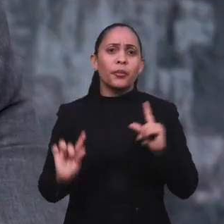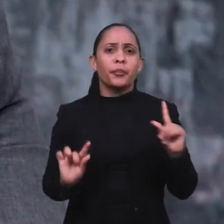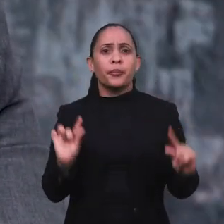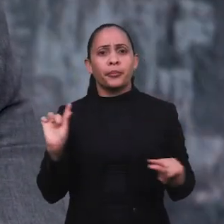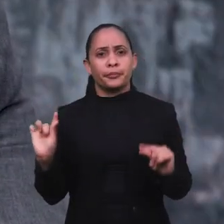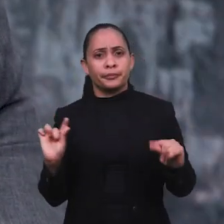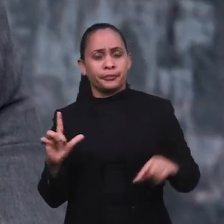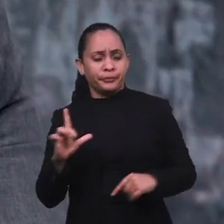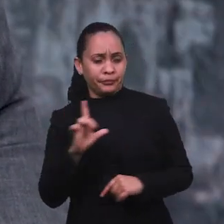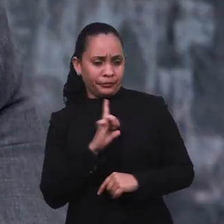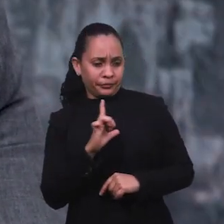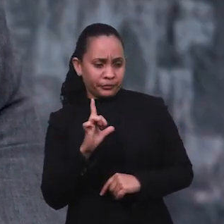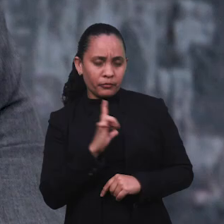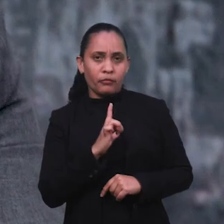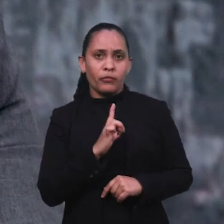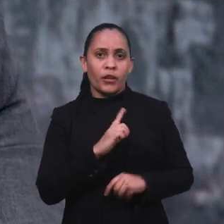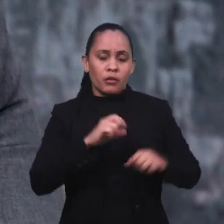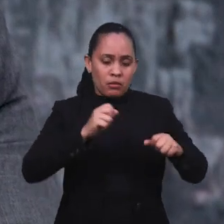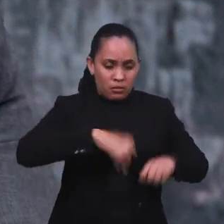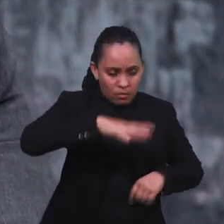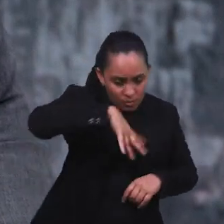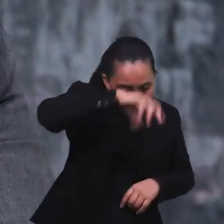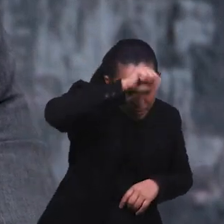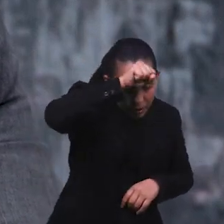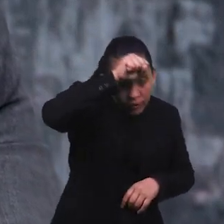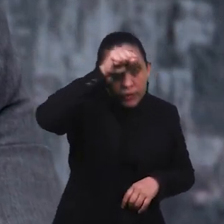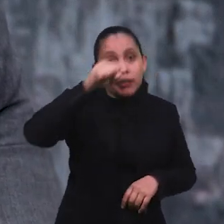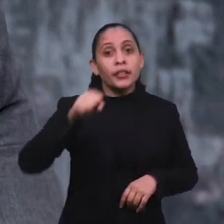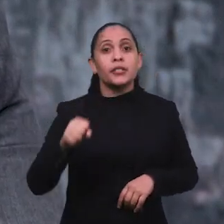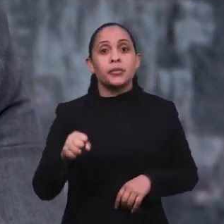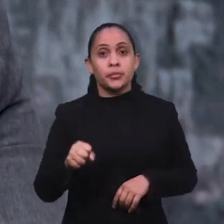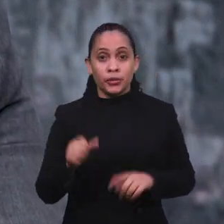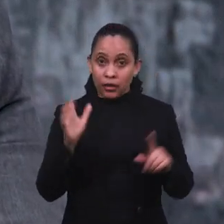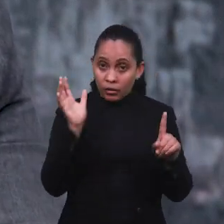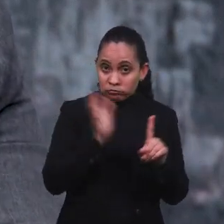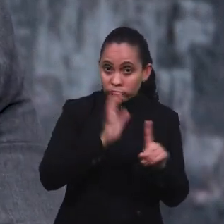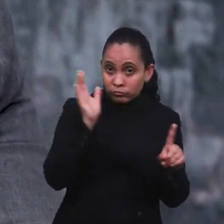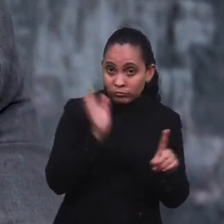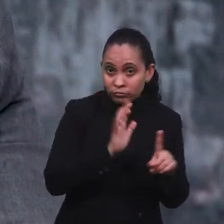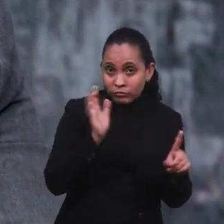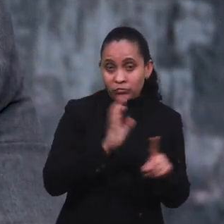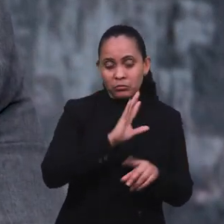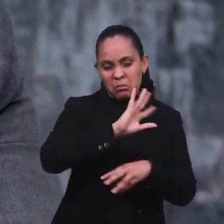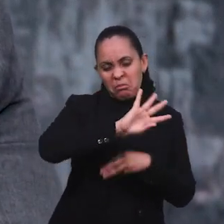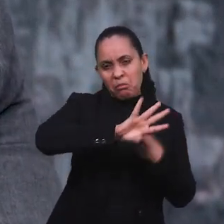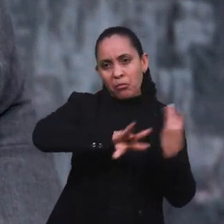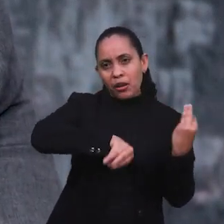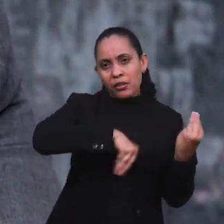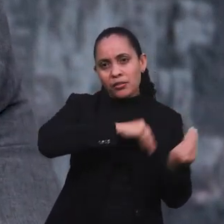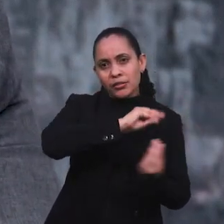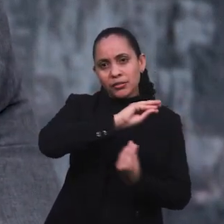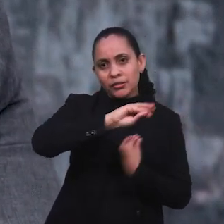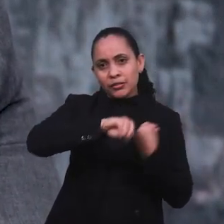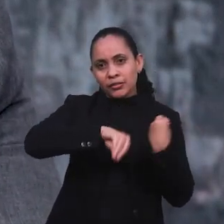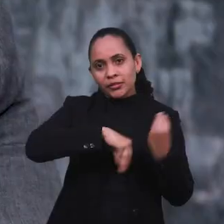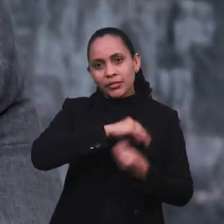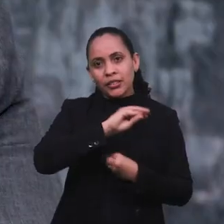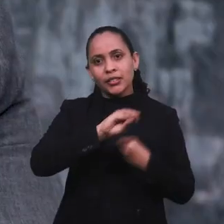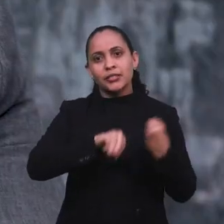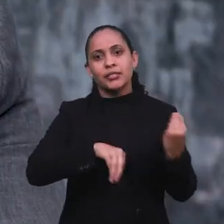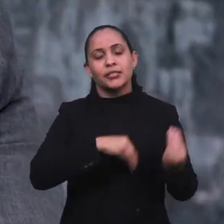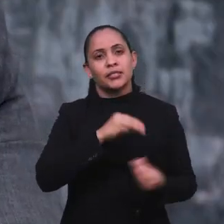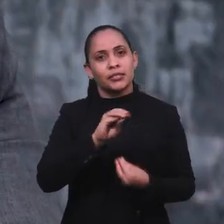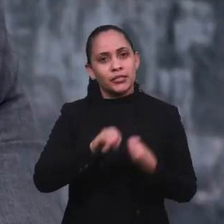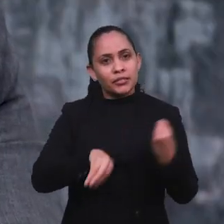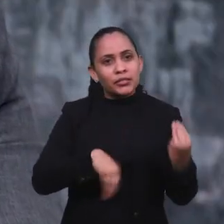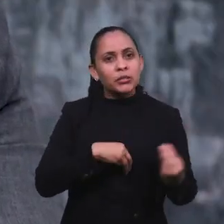que têm origem no paganismo, que tem origem no paganismo romano, mesclando isso gradativamente